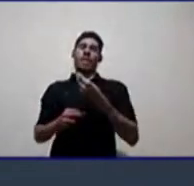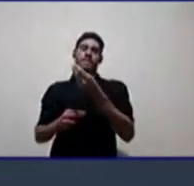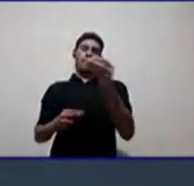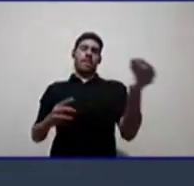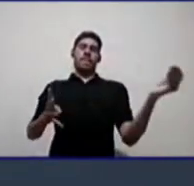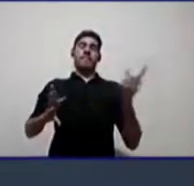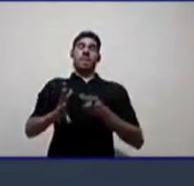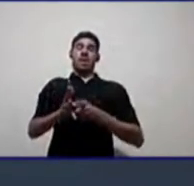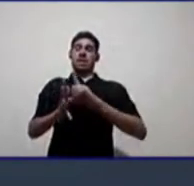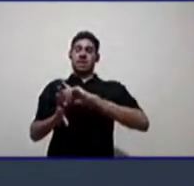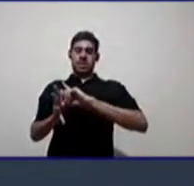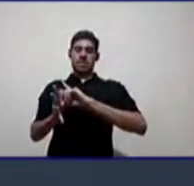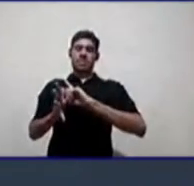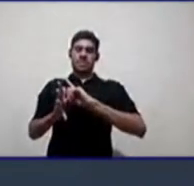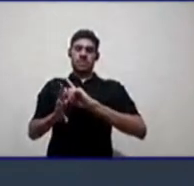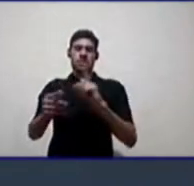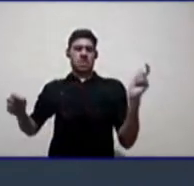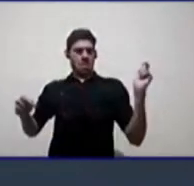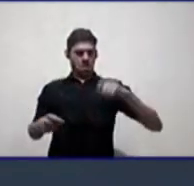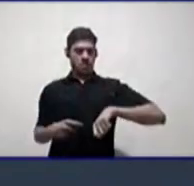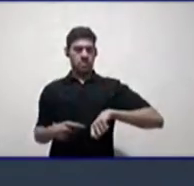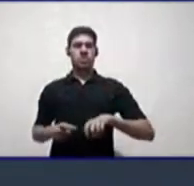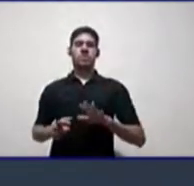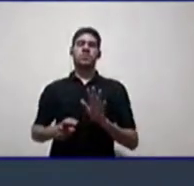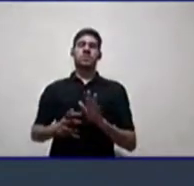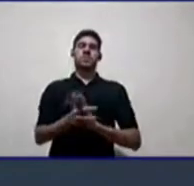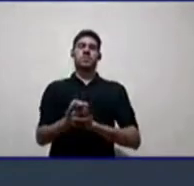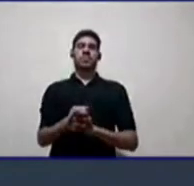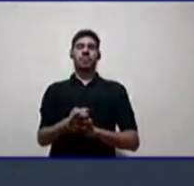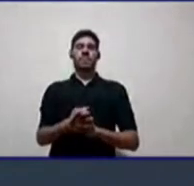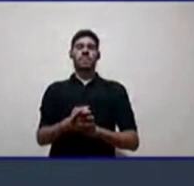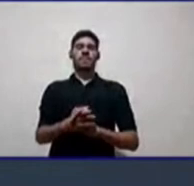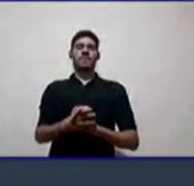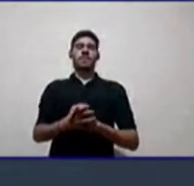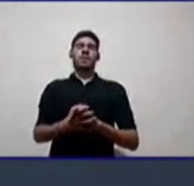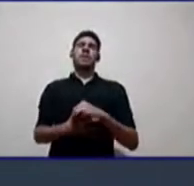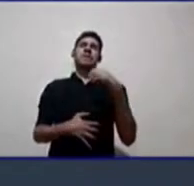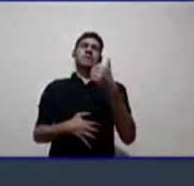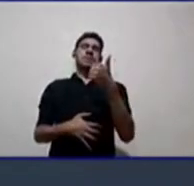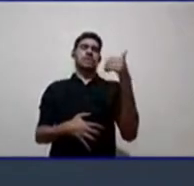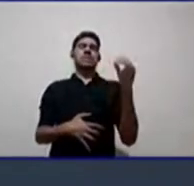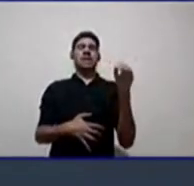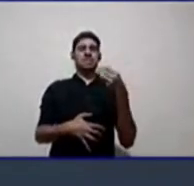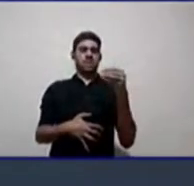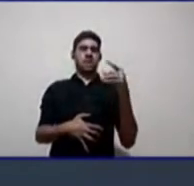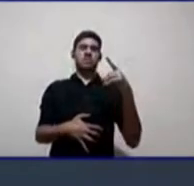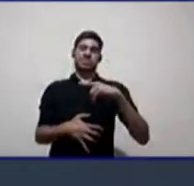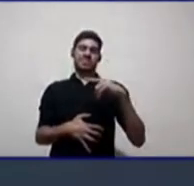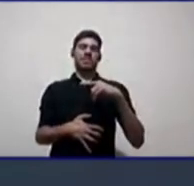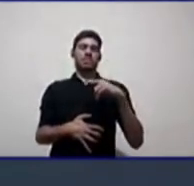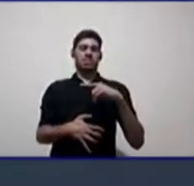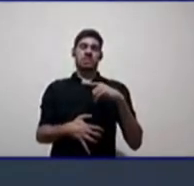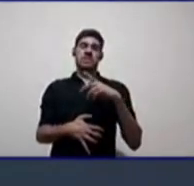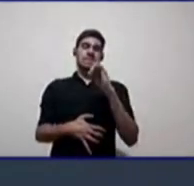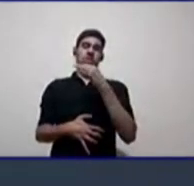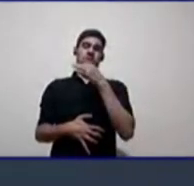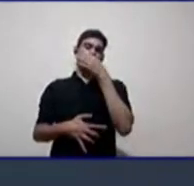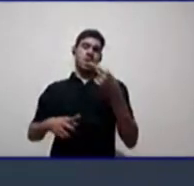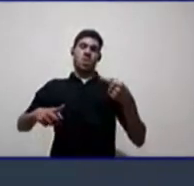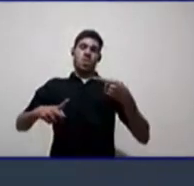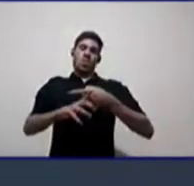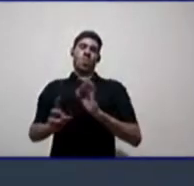antecedência possível, ele alcança a casa aí das 110 páginas, e se não houver objeção, eu vou